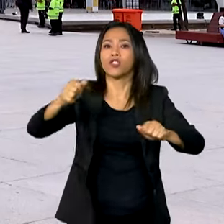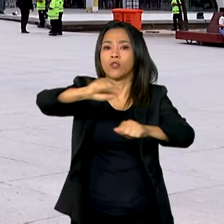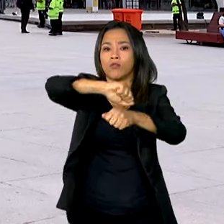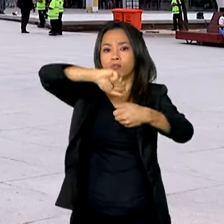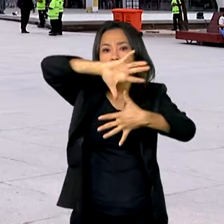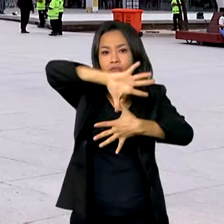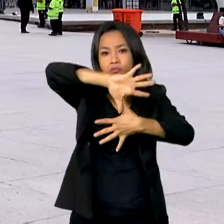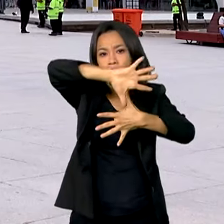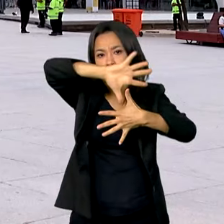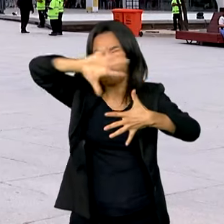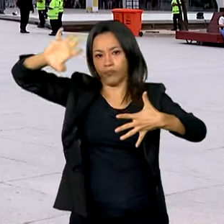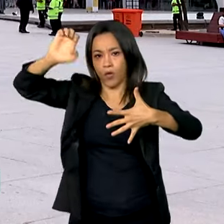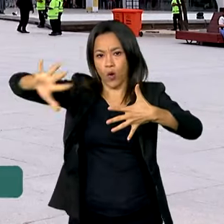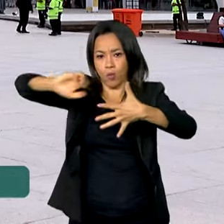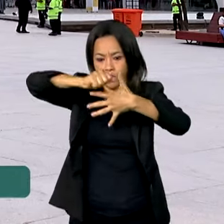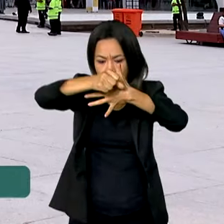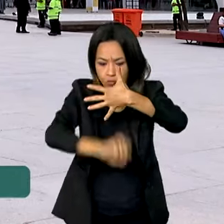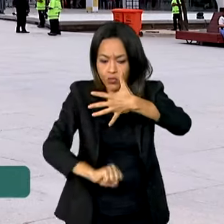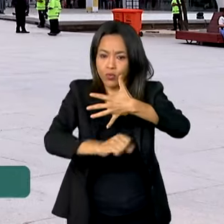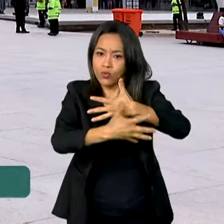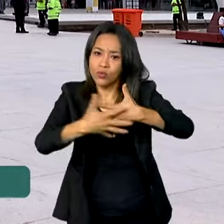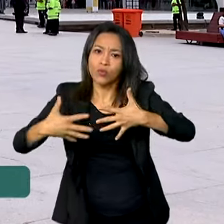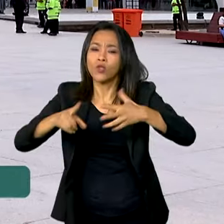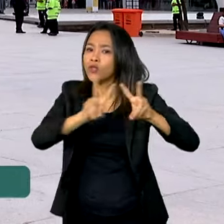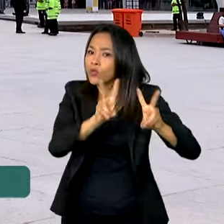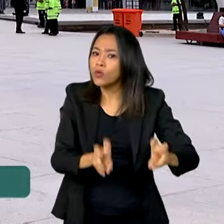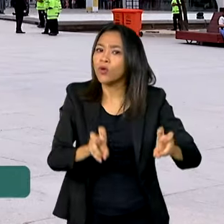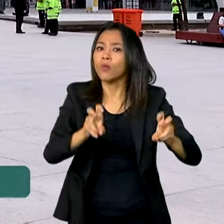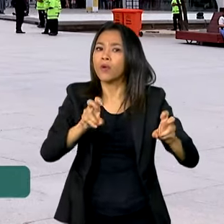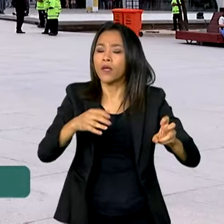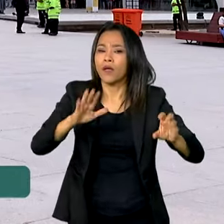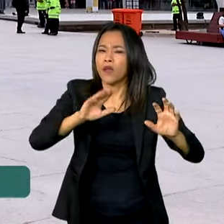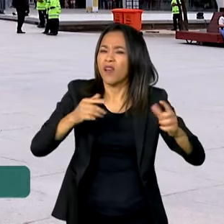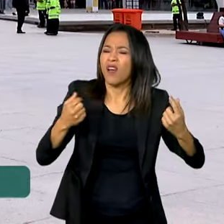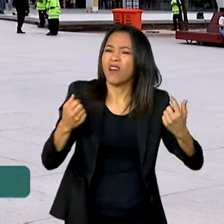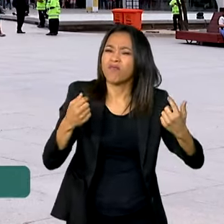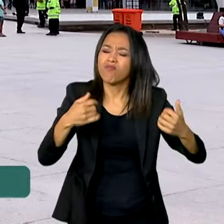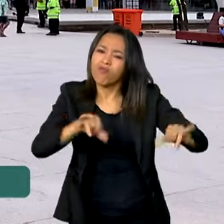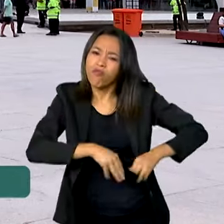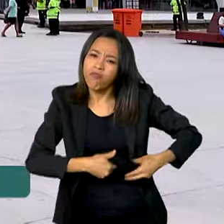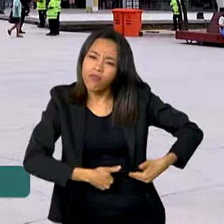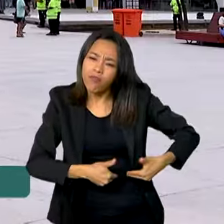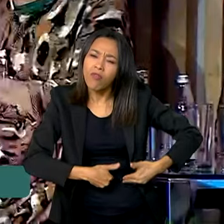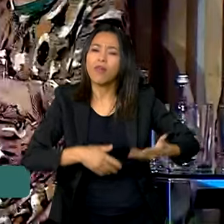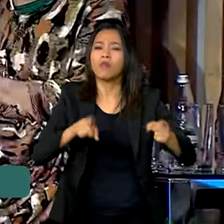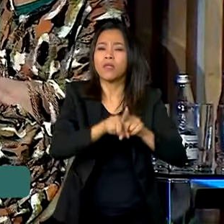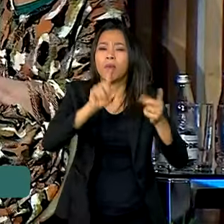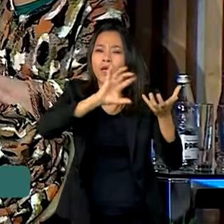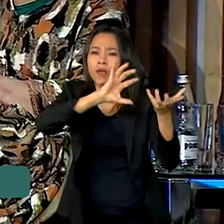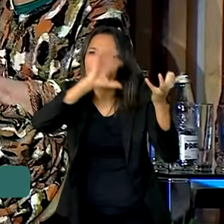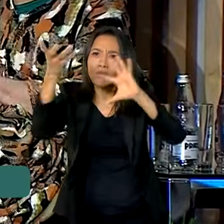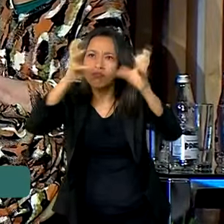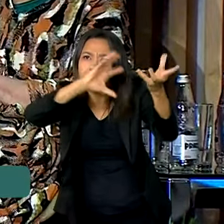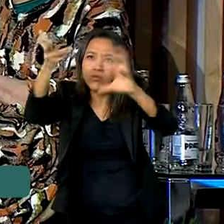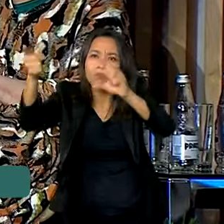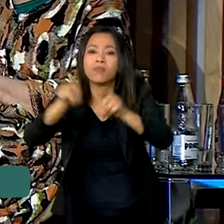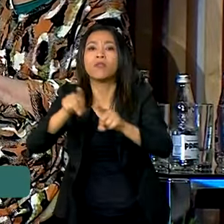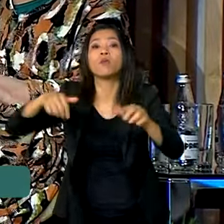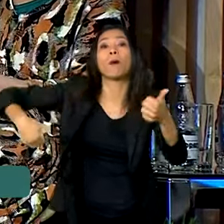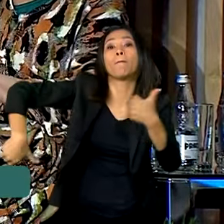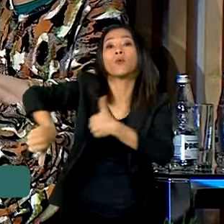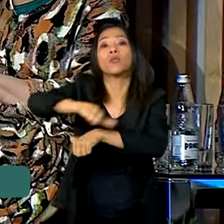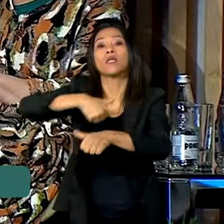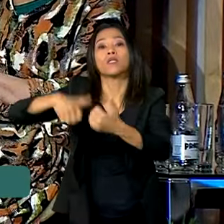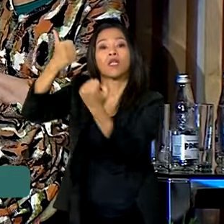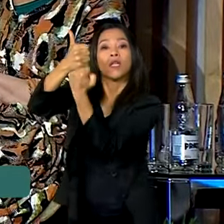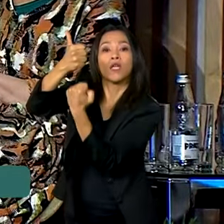como combate à fome, as mudanças climáticas e a necessidade de reforma da governança global. Pela primeira vez que